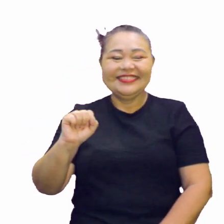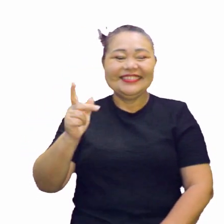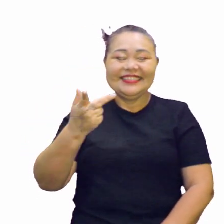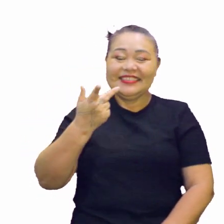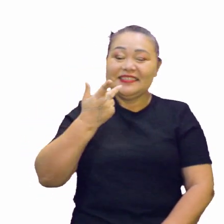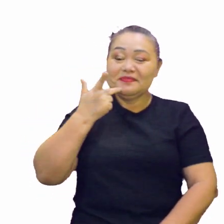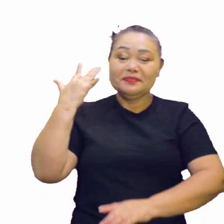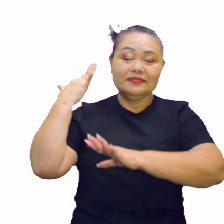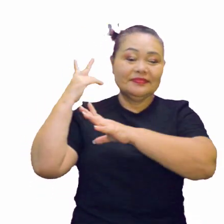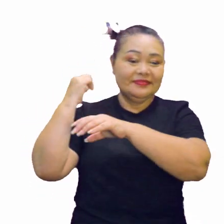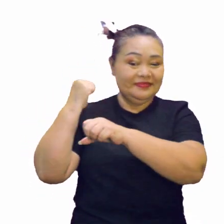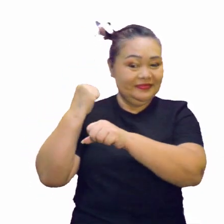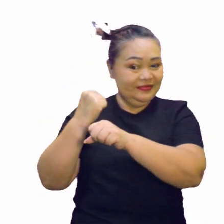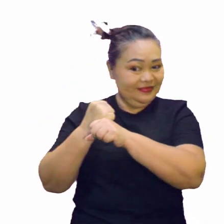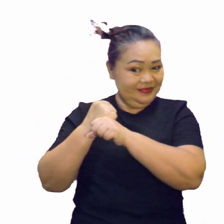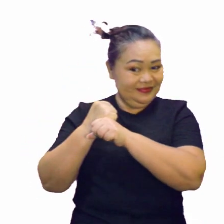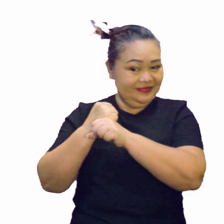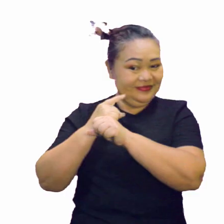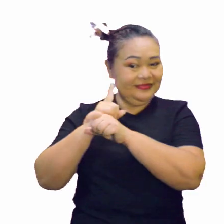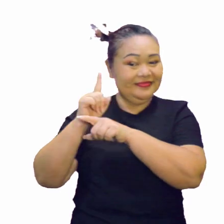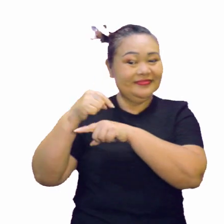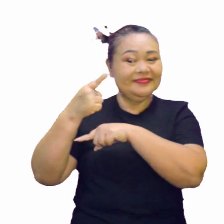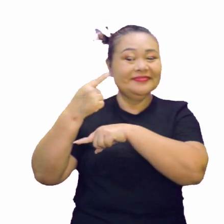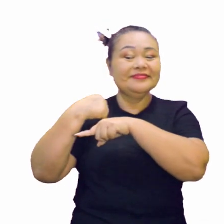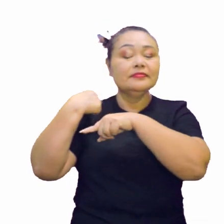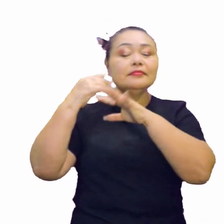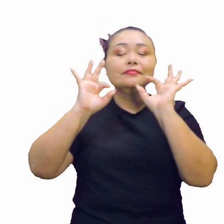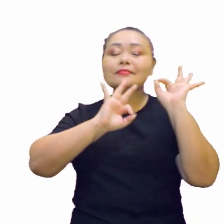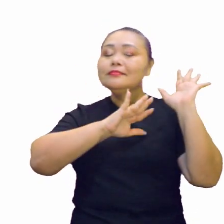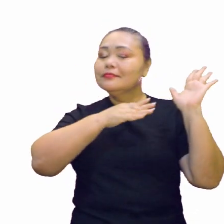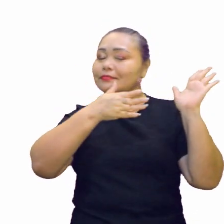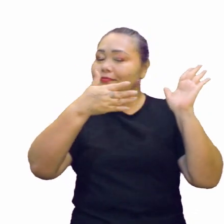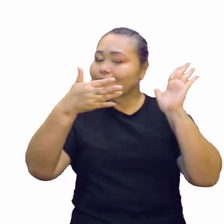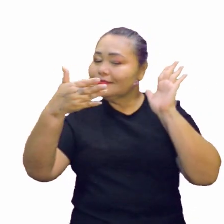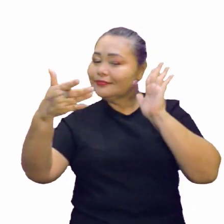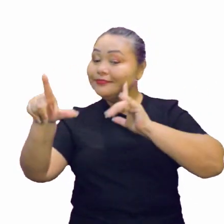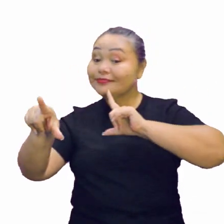revisão. Vamos passar pelo processo de escolha,